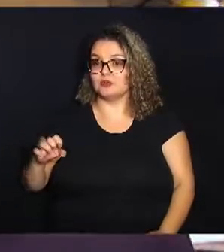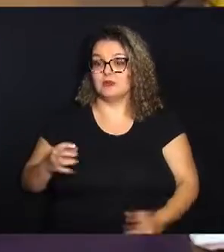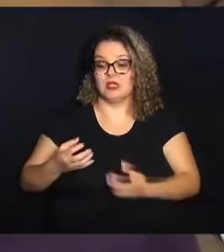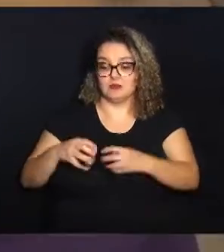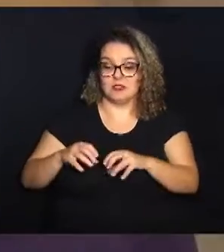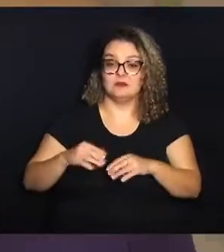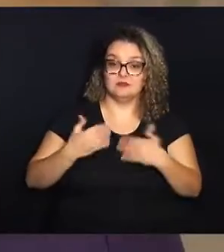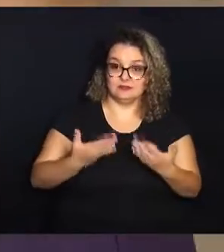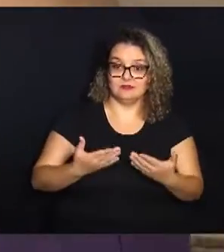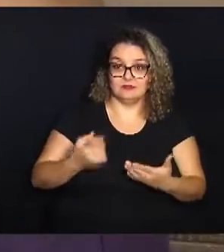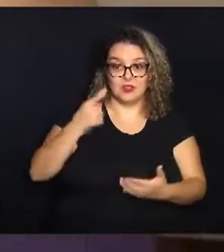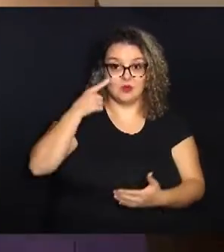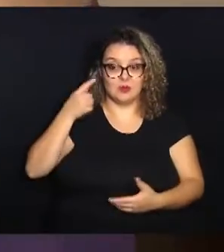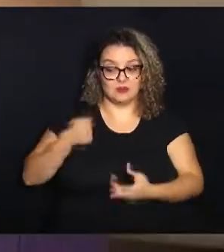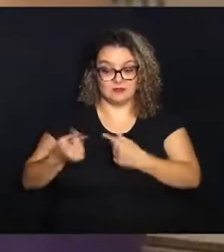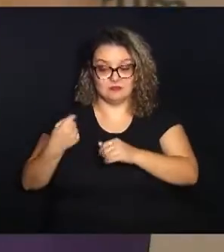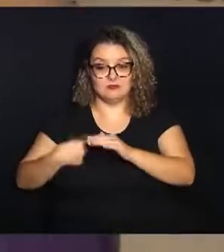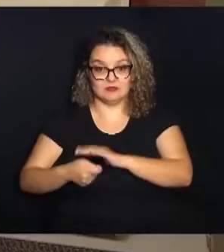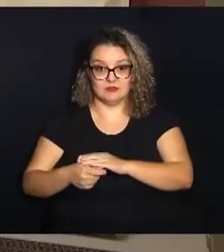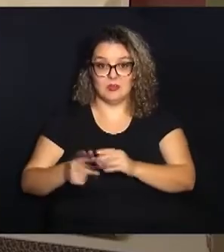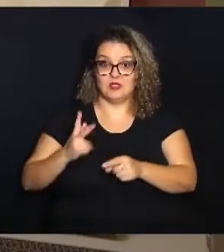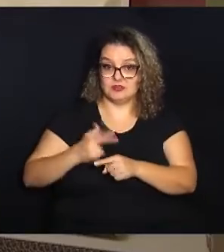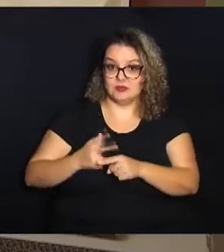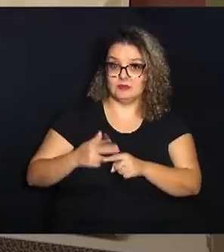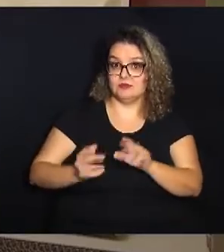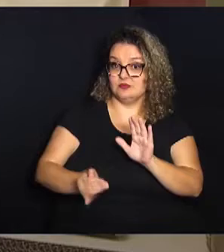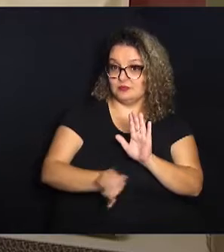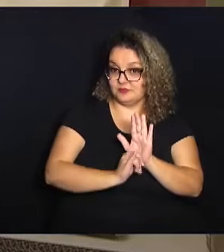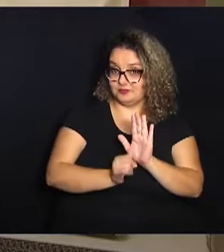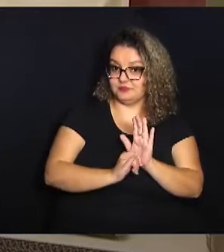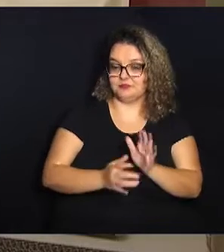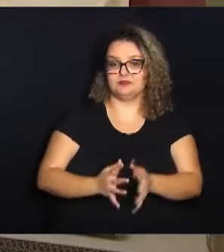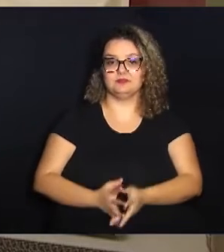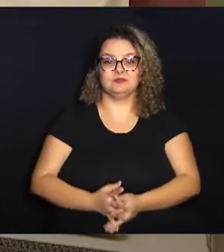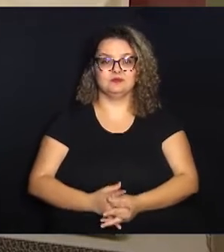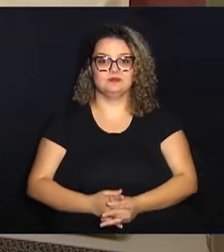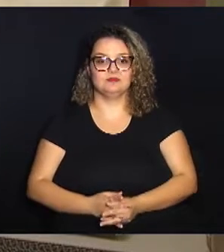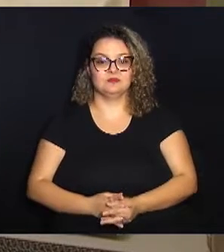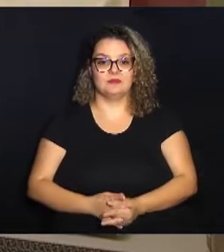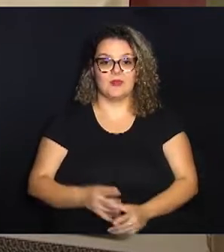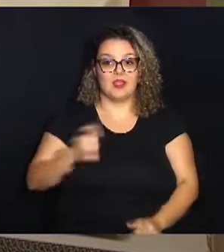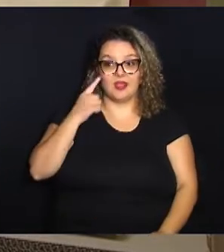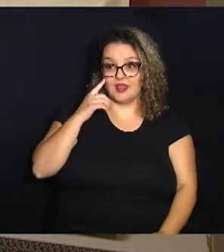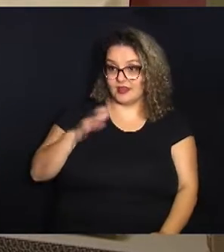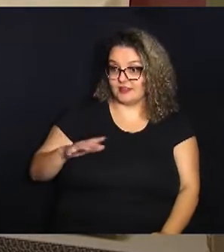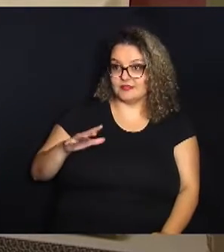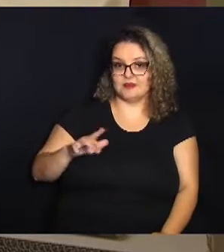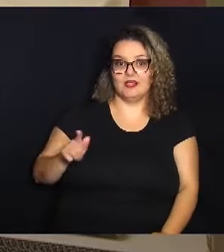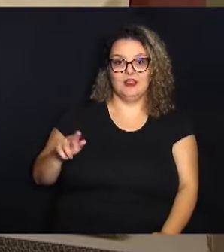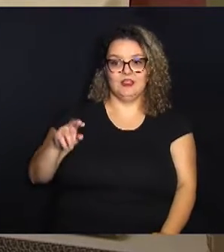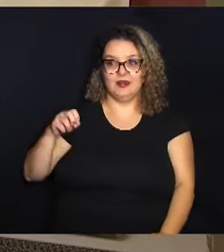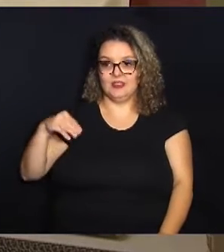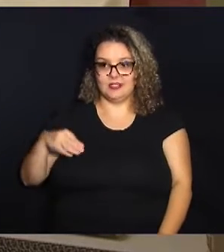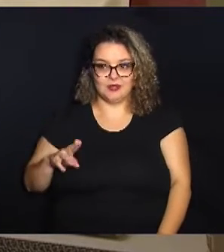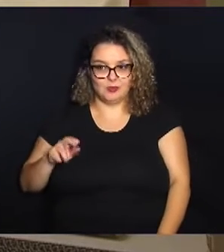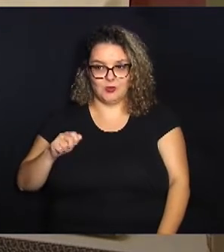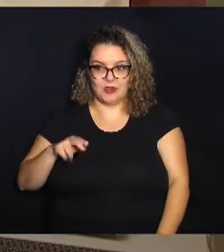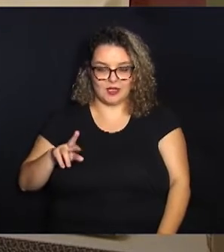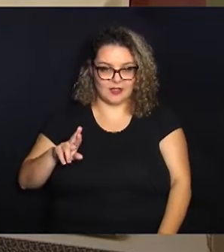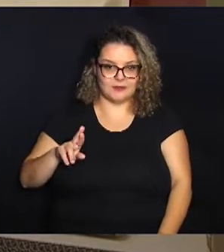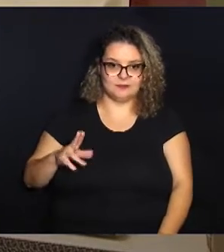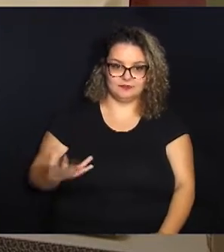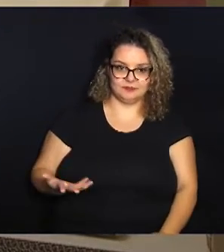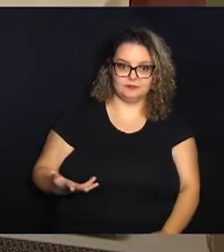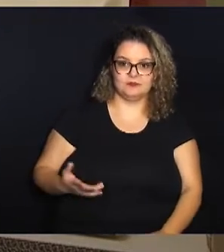dos sócios e de verbas de editais. A ideia inicial da Gramoar era uma outra ideia. A gente estava trabalhando